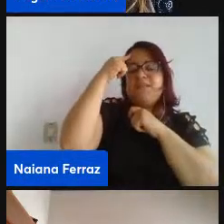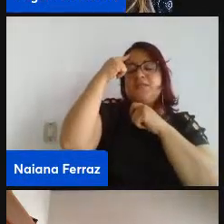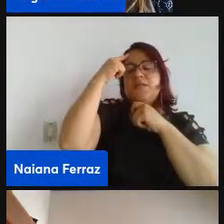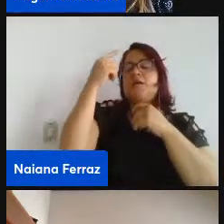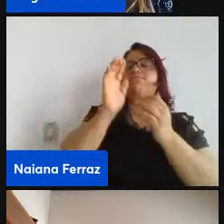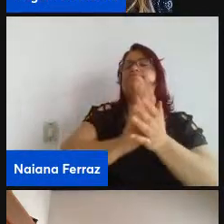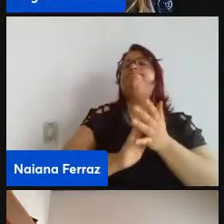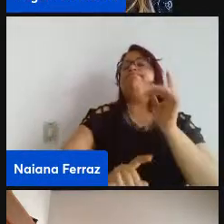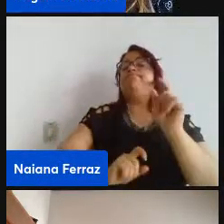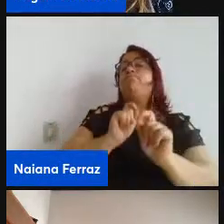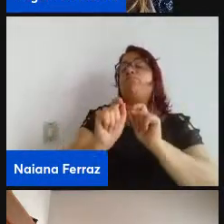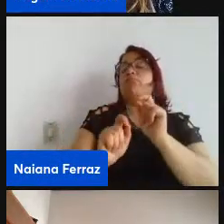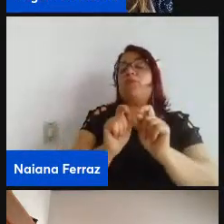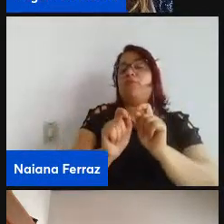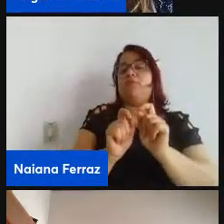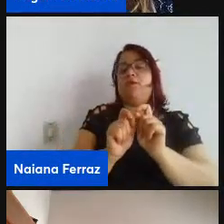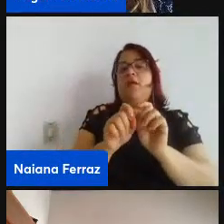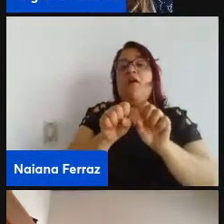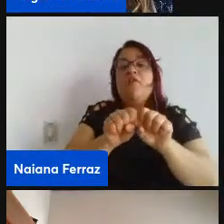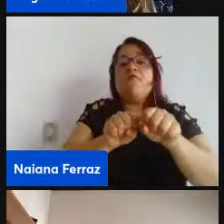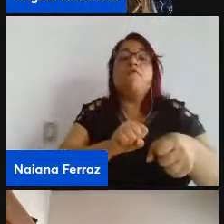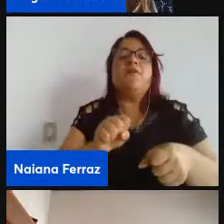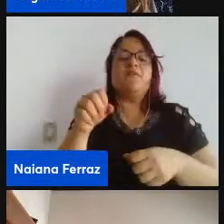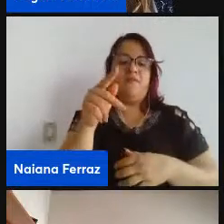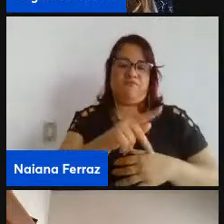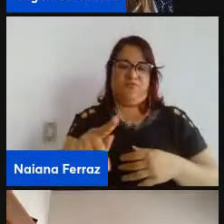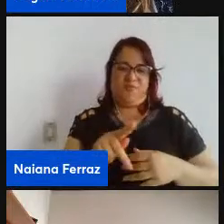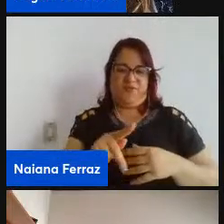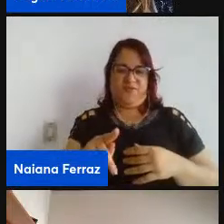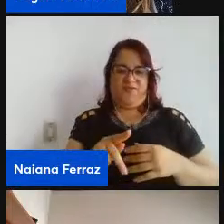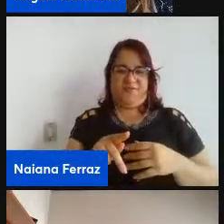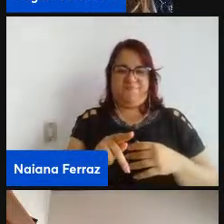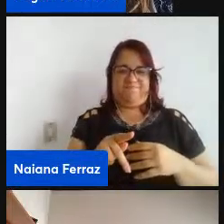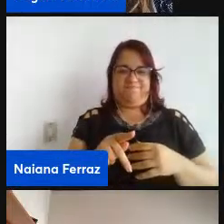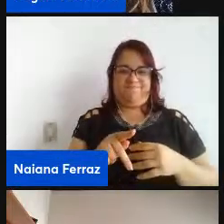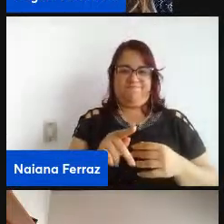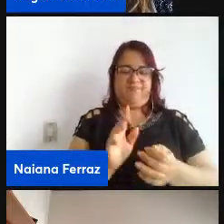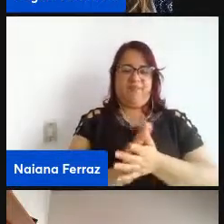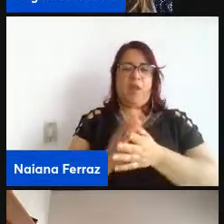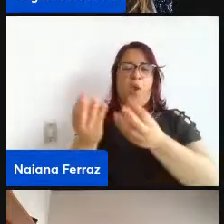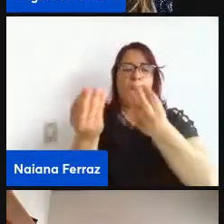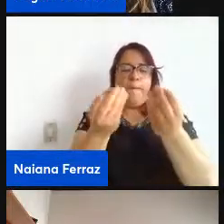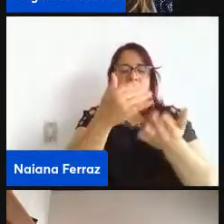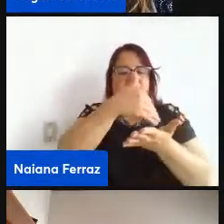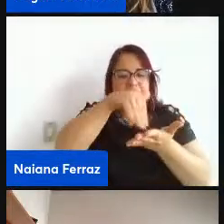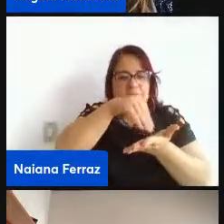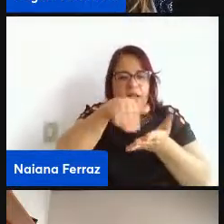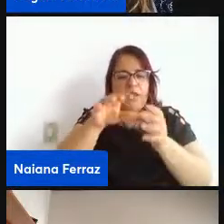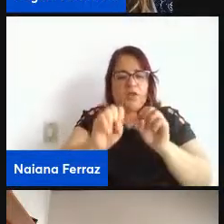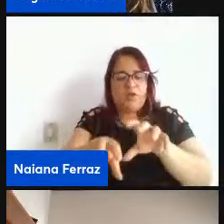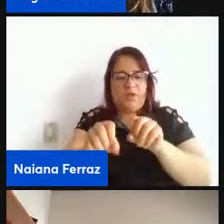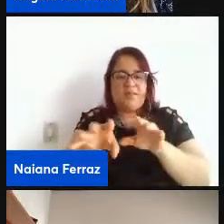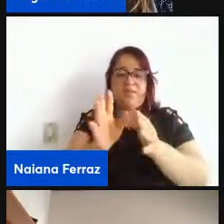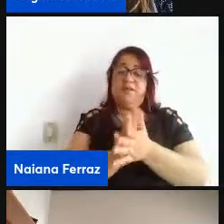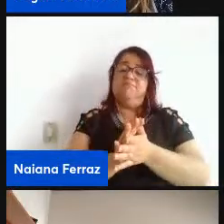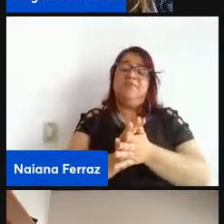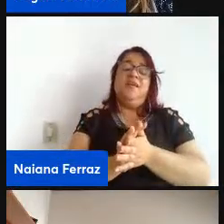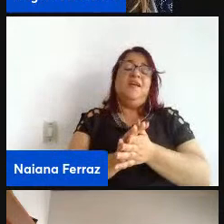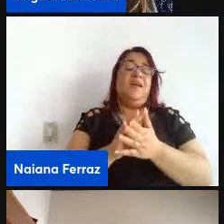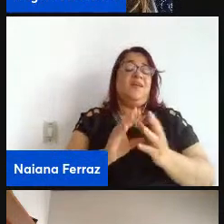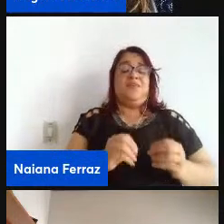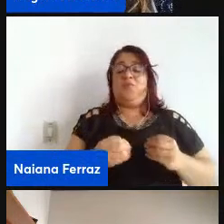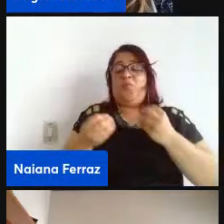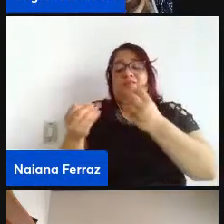questão da formação dos professores. Muitas secretarias não têm dado a formação necessária